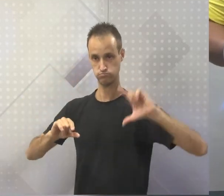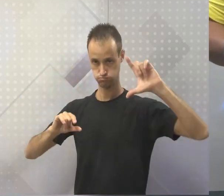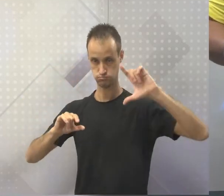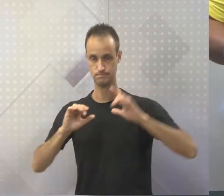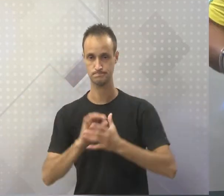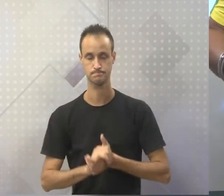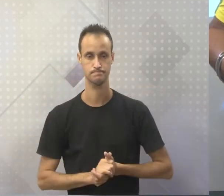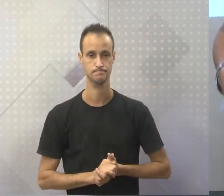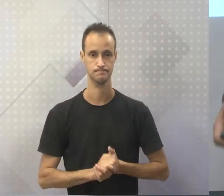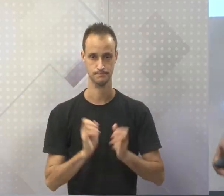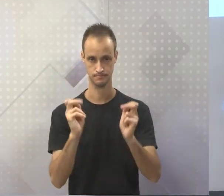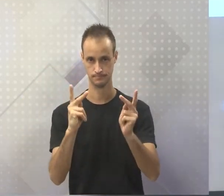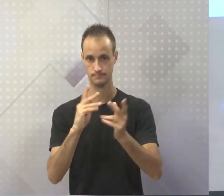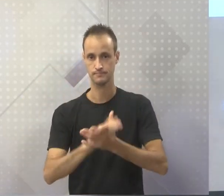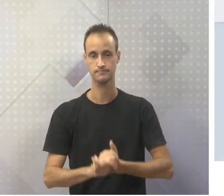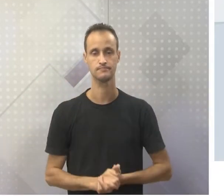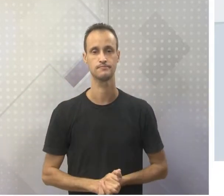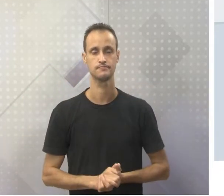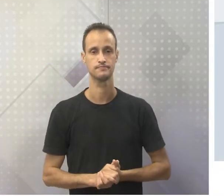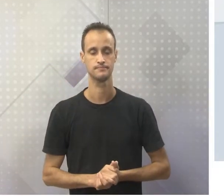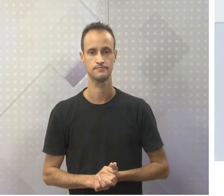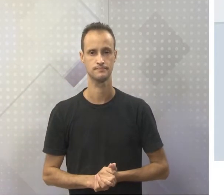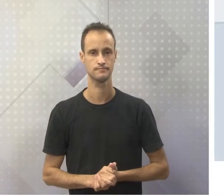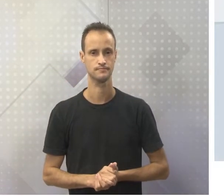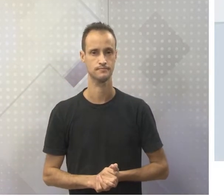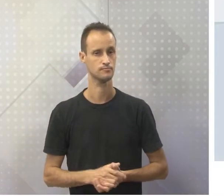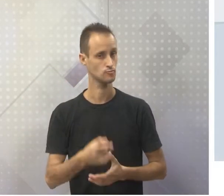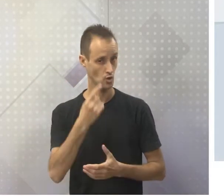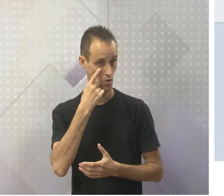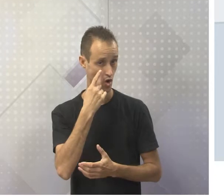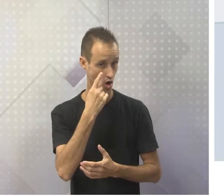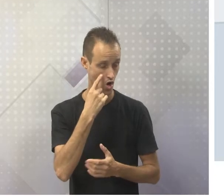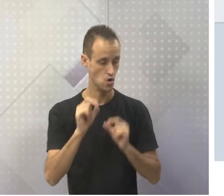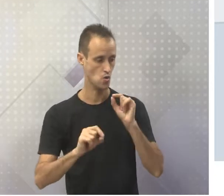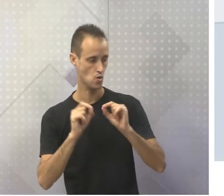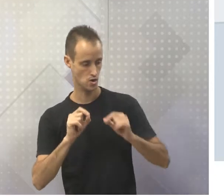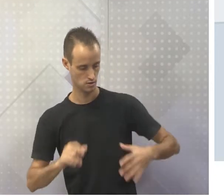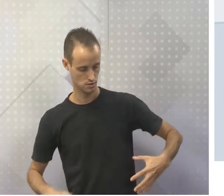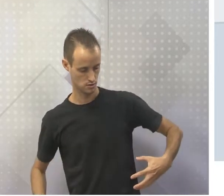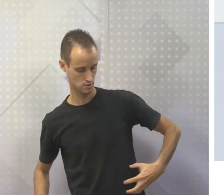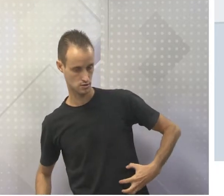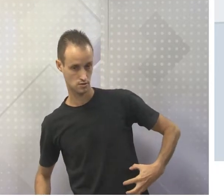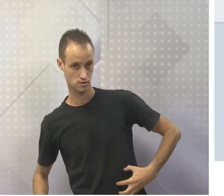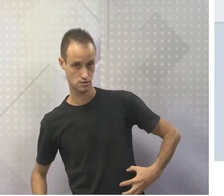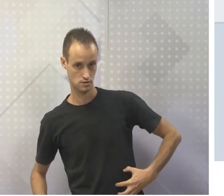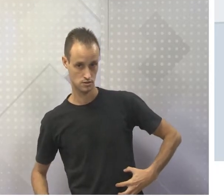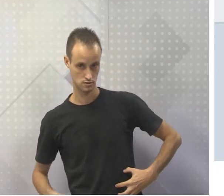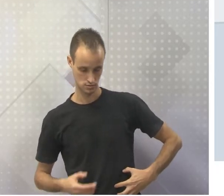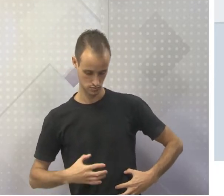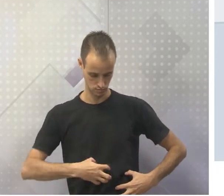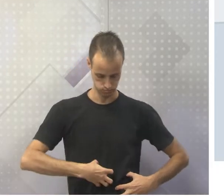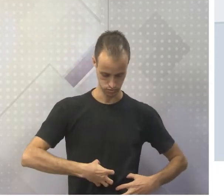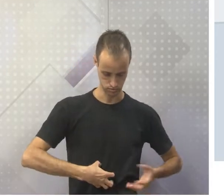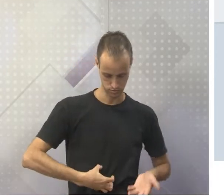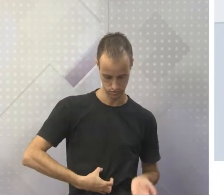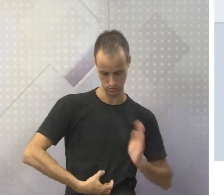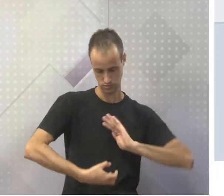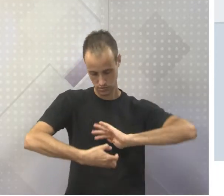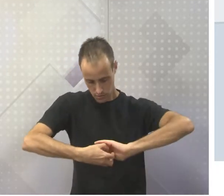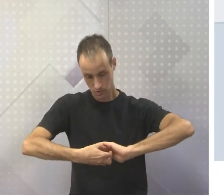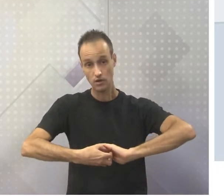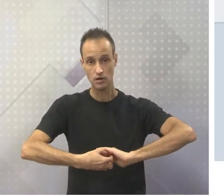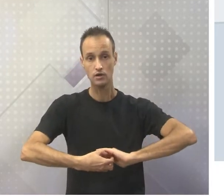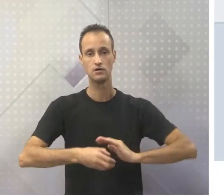maior. Beleza? Muito bem. Então, quando você observa aqui, ó, o pâncreas localiza atrás do estômago entre o duodeno